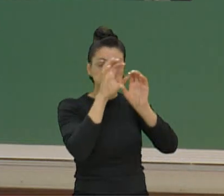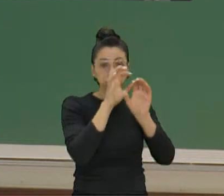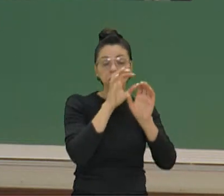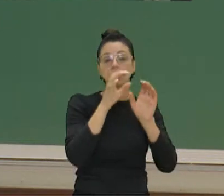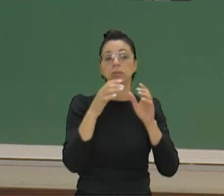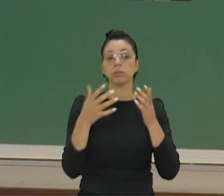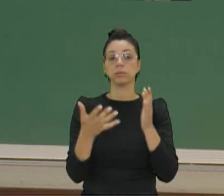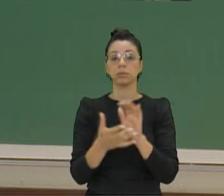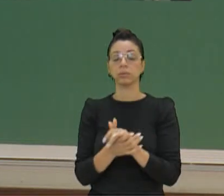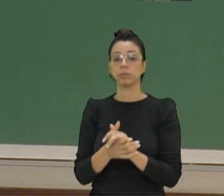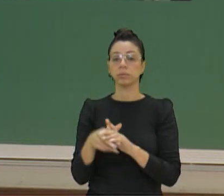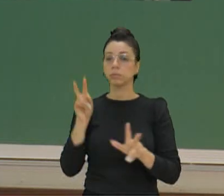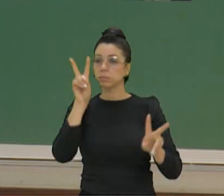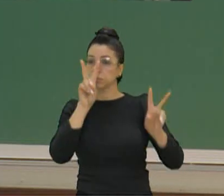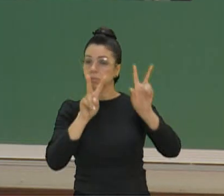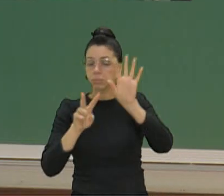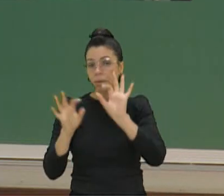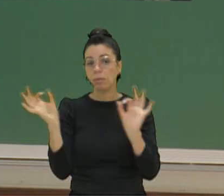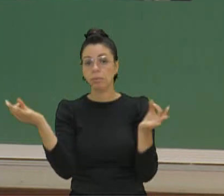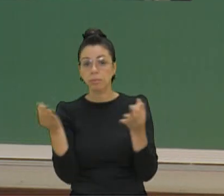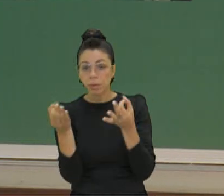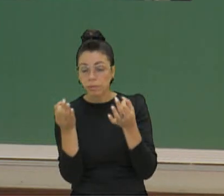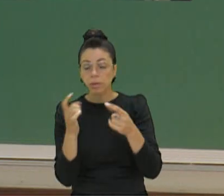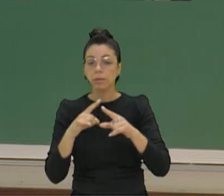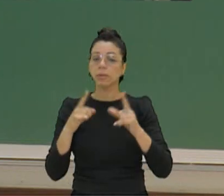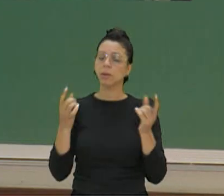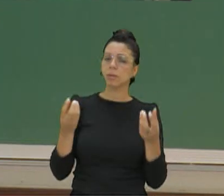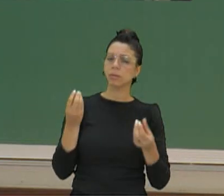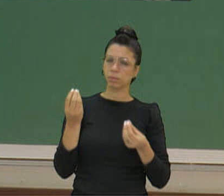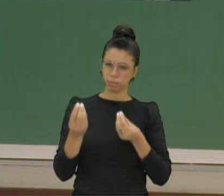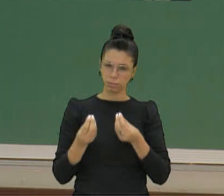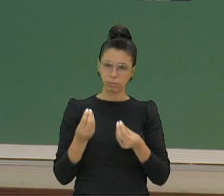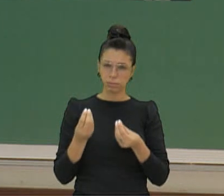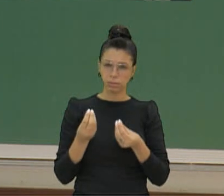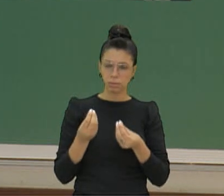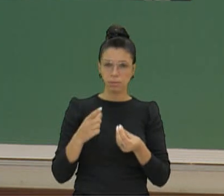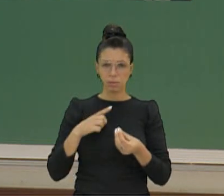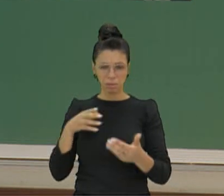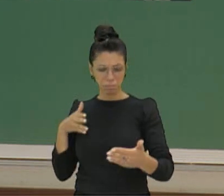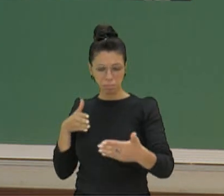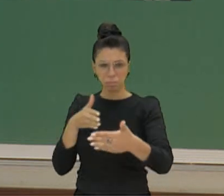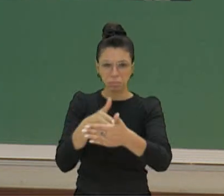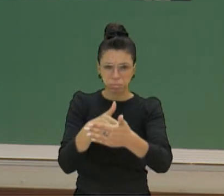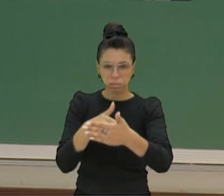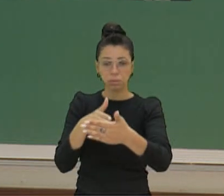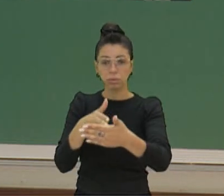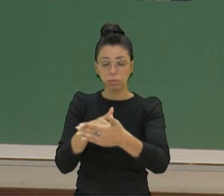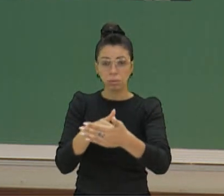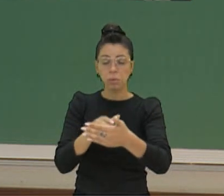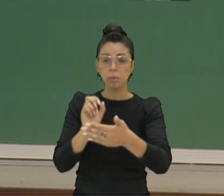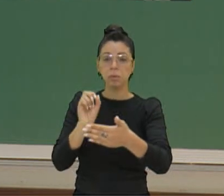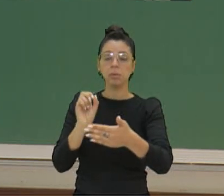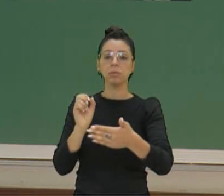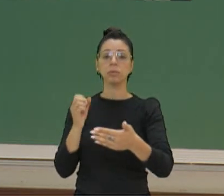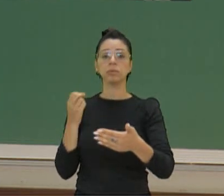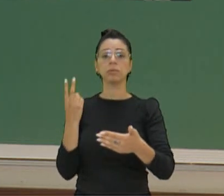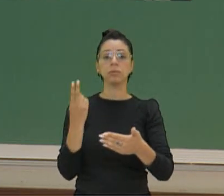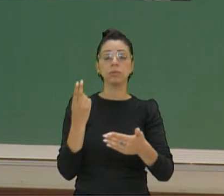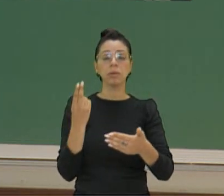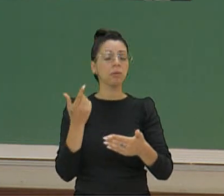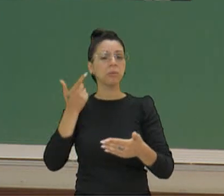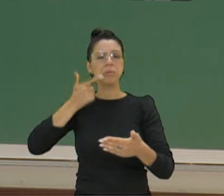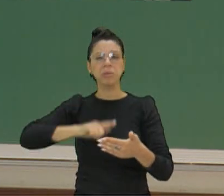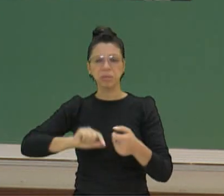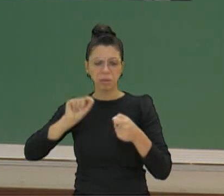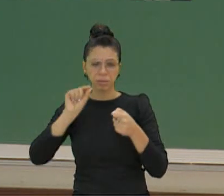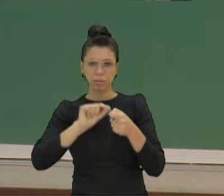perfeita, enxergando 100%, será que elas têm uma limitação, elas podem ser impedidas, elas não conseguem